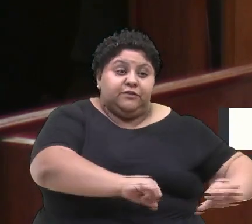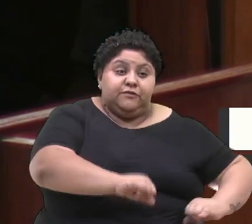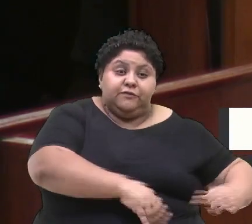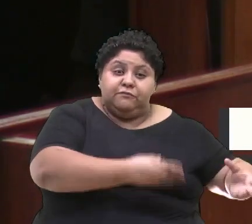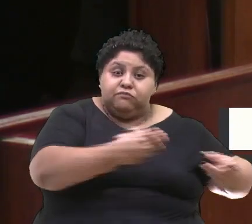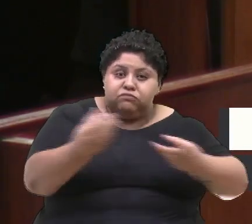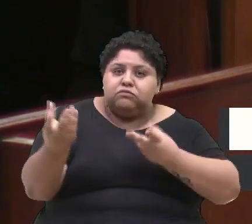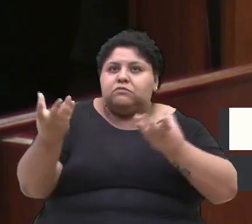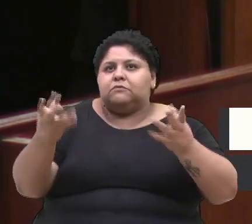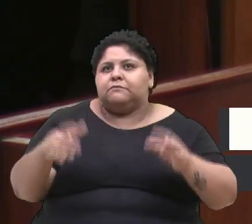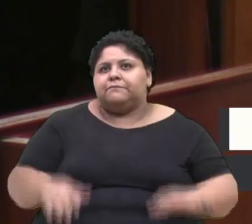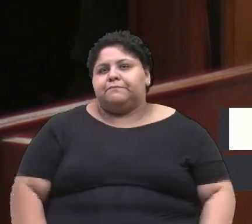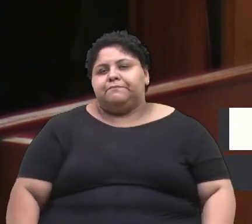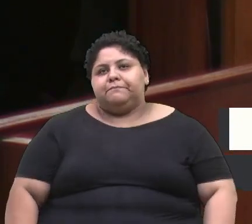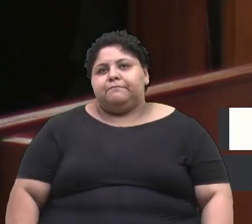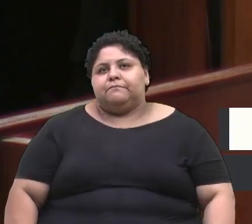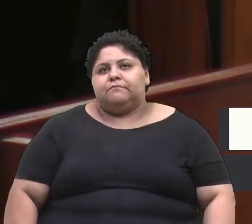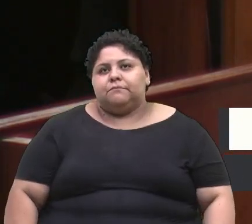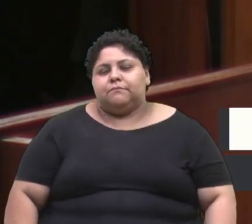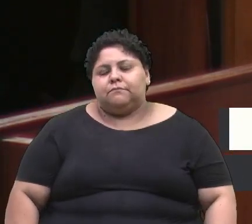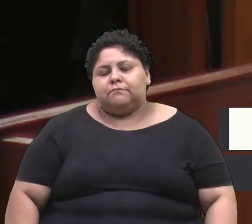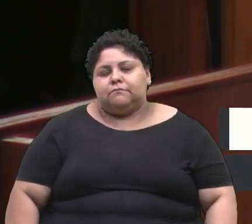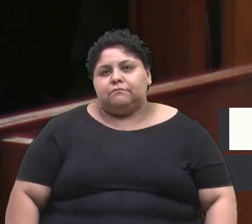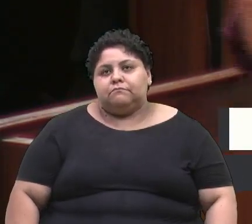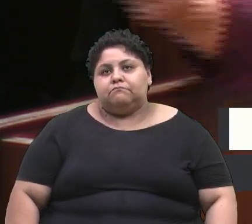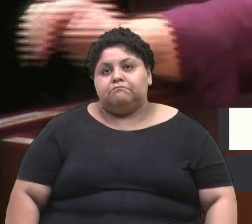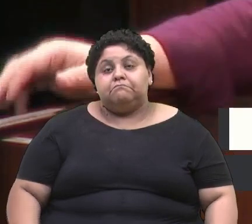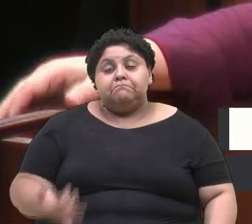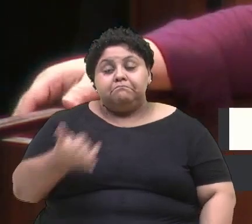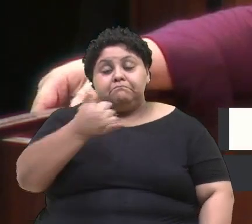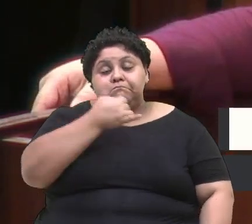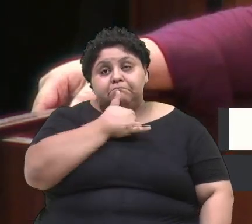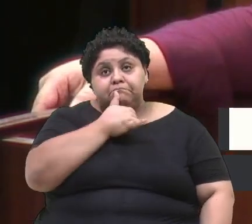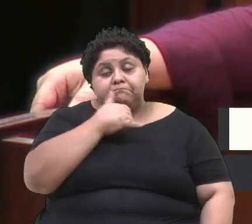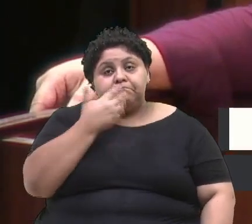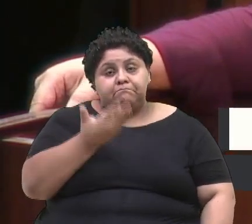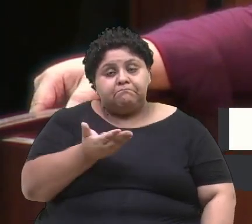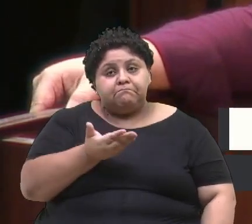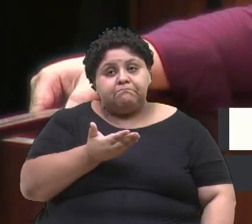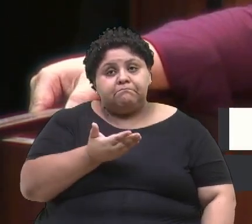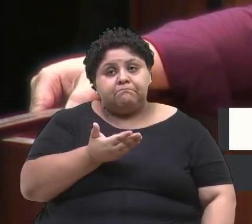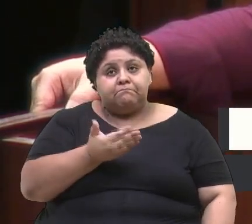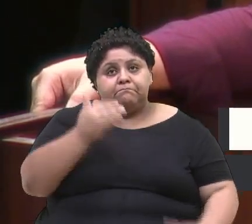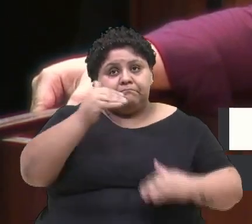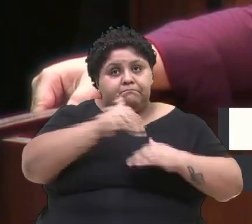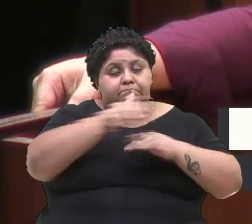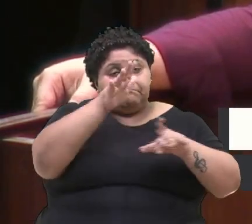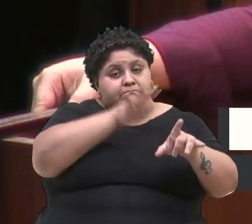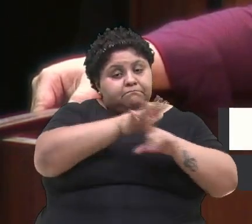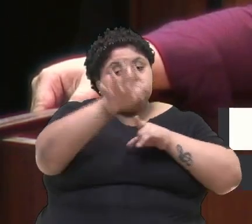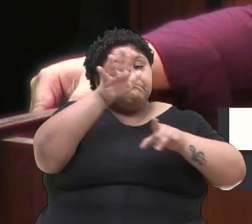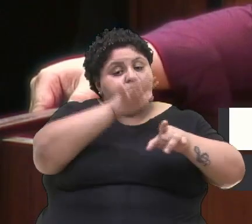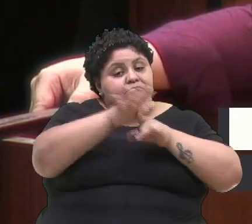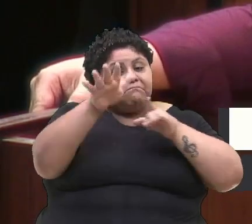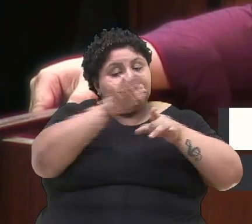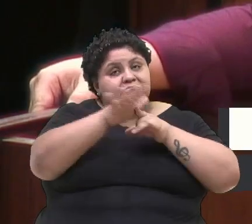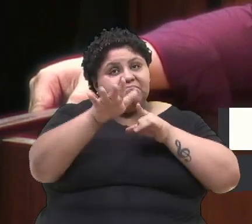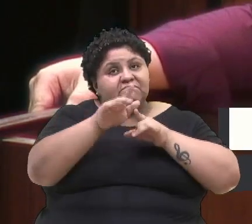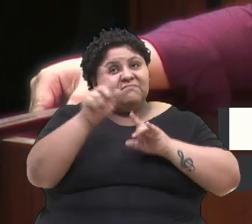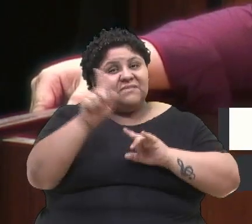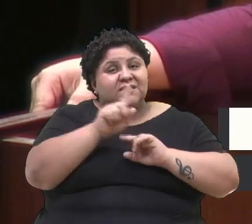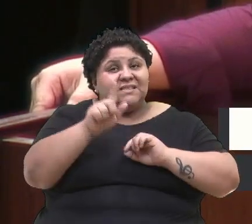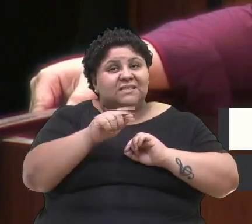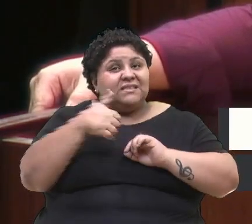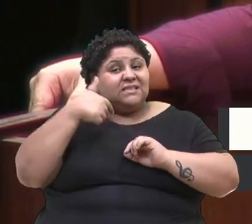quebrar. E, infelizmente, é mais demanda, elas não estão conseguindo suportar